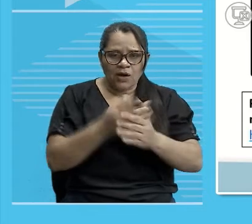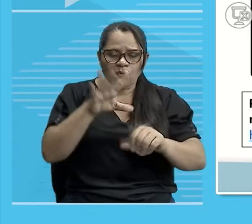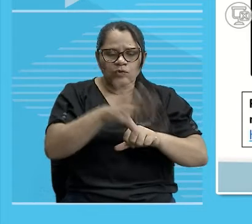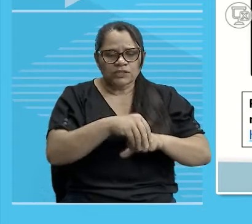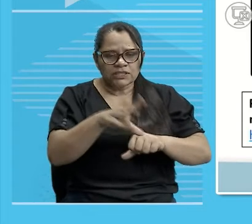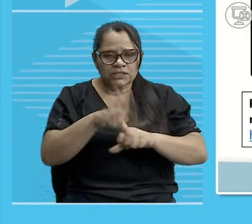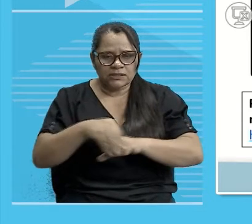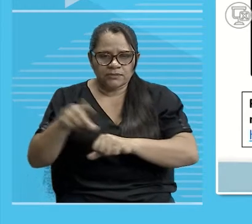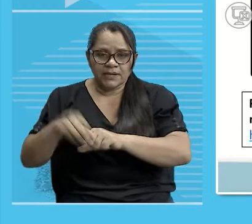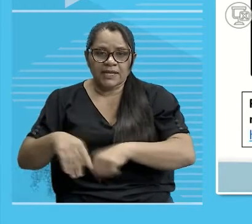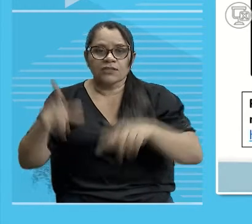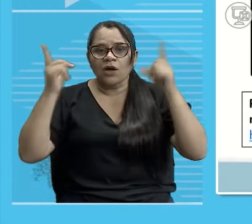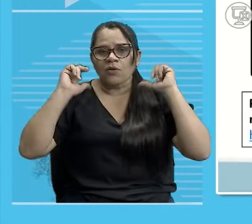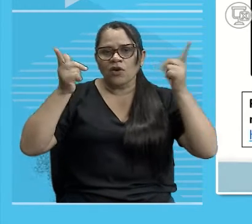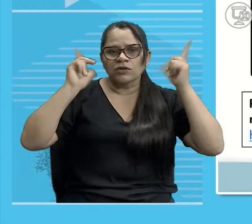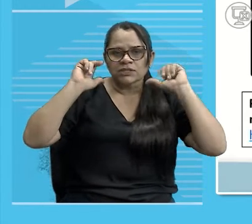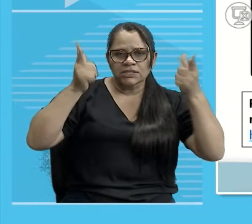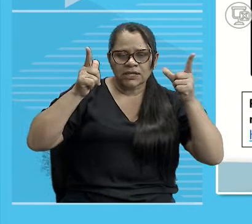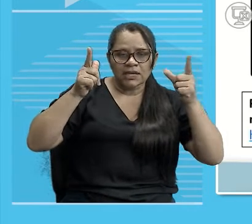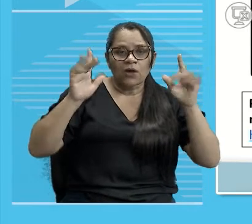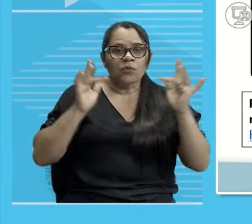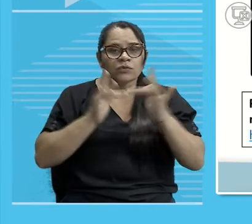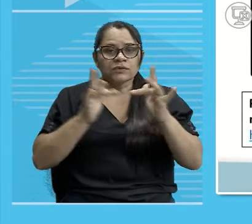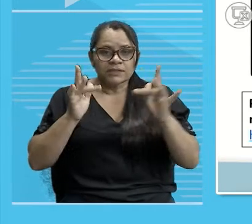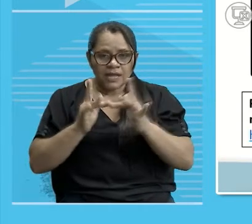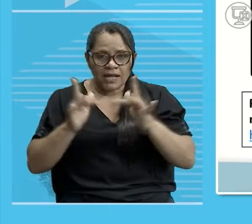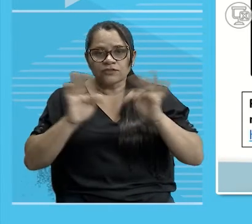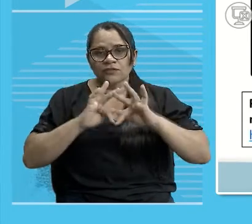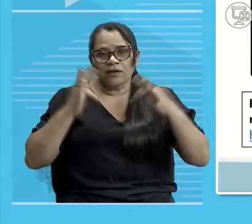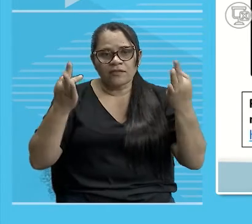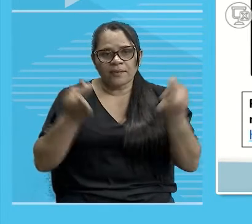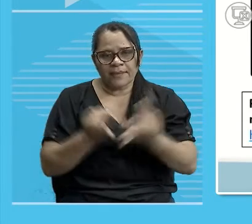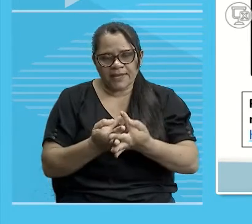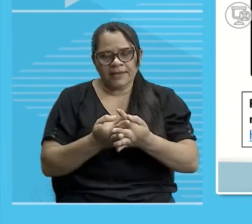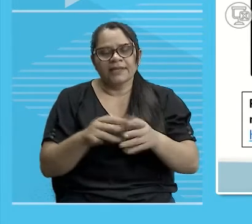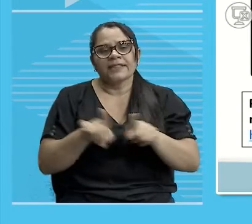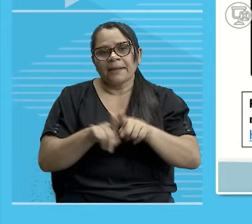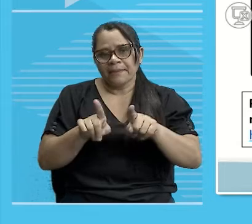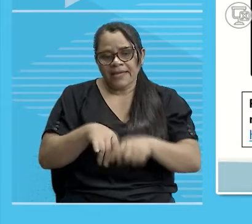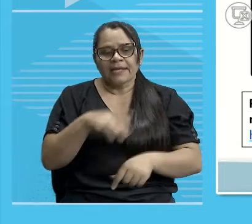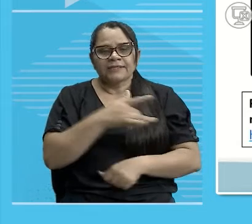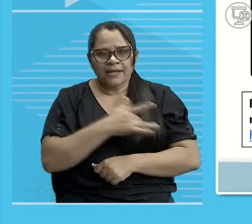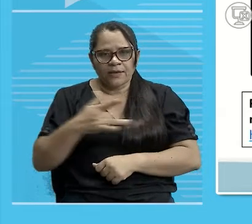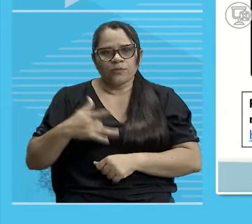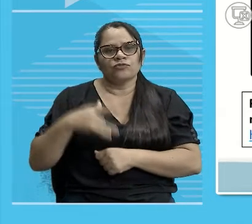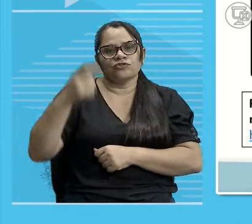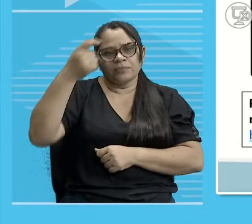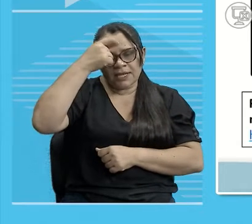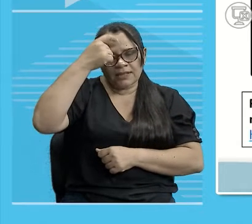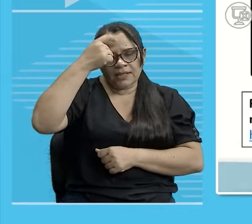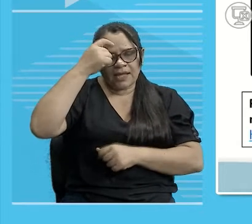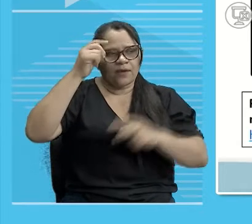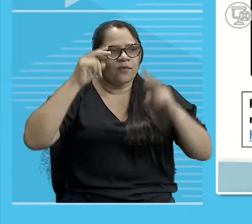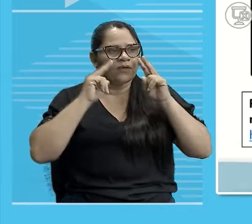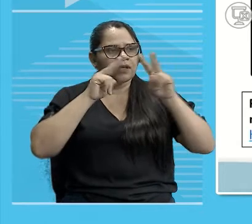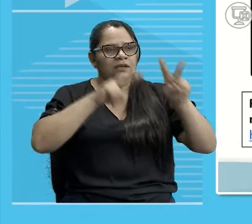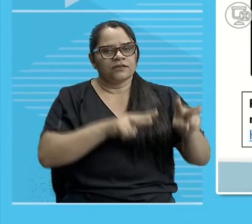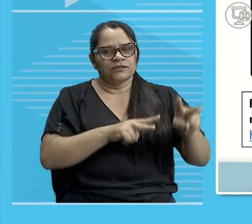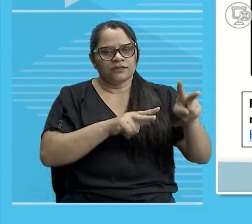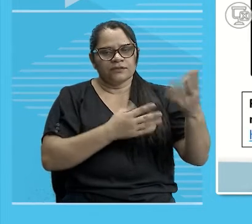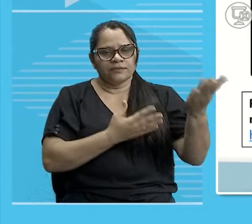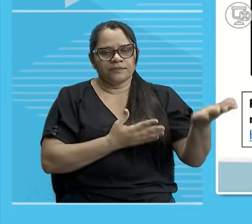ao lazer ao contato com a família a saúde mental Então vamos lá sem mais delongas